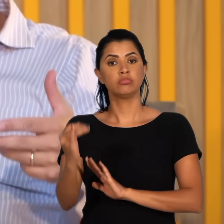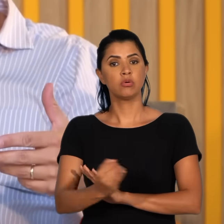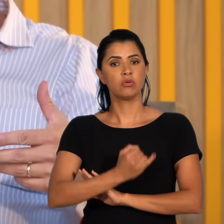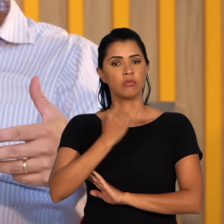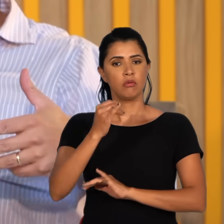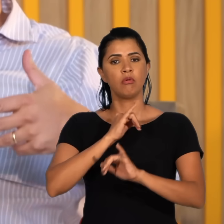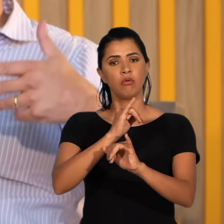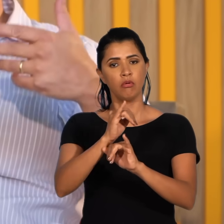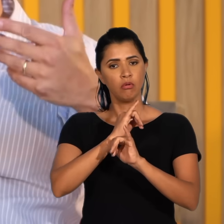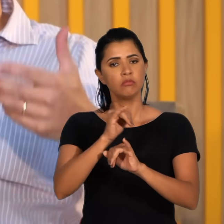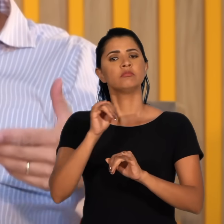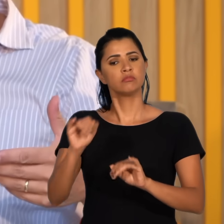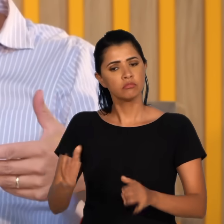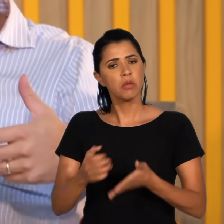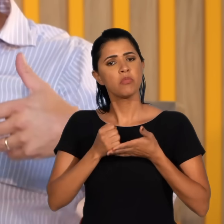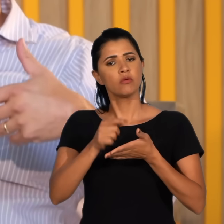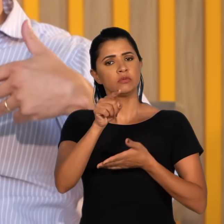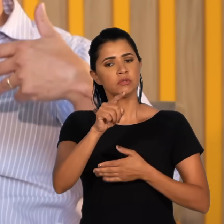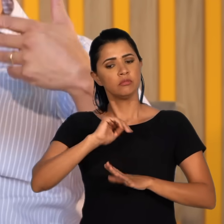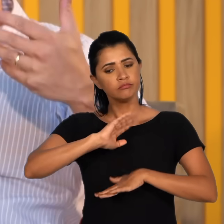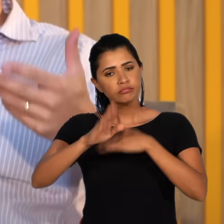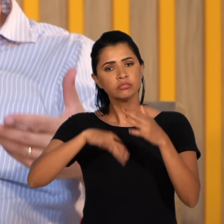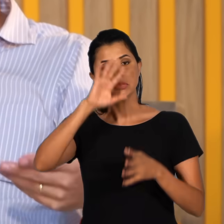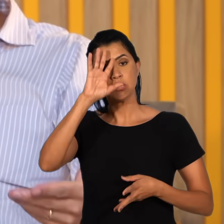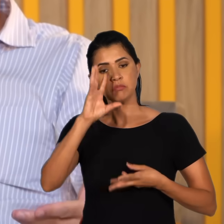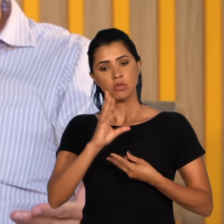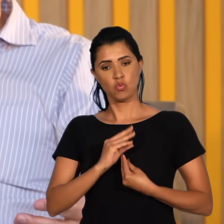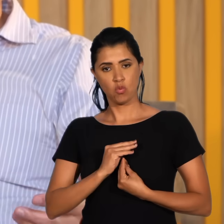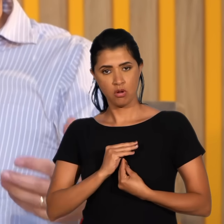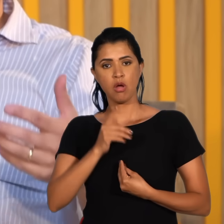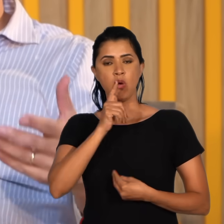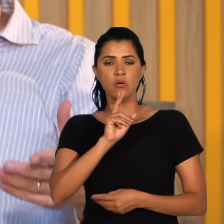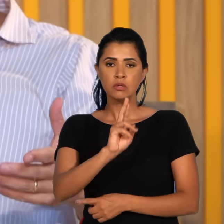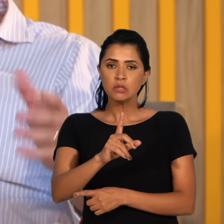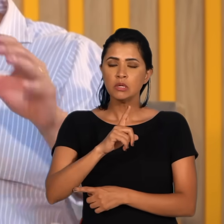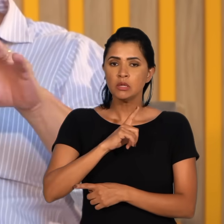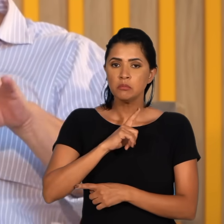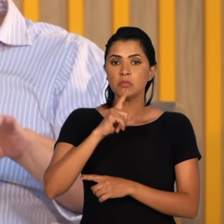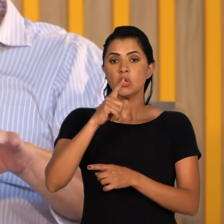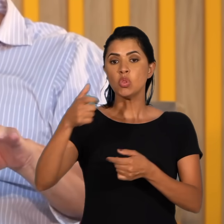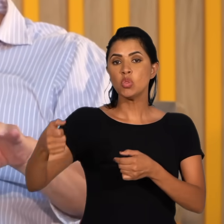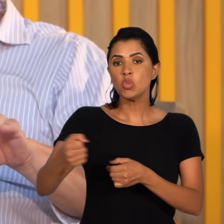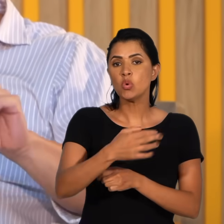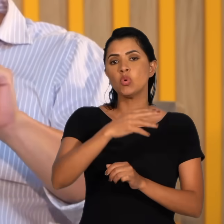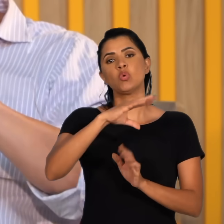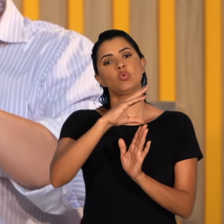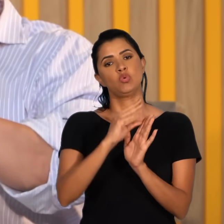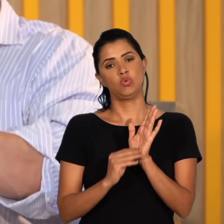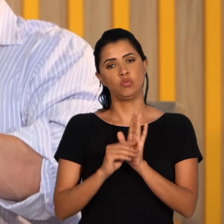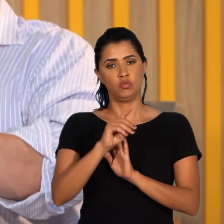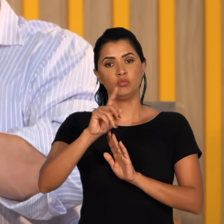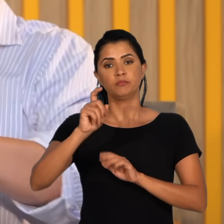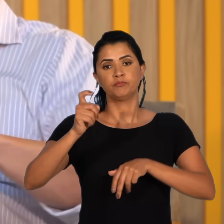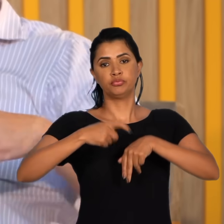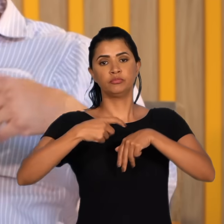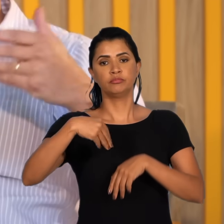relevante que vai contribuir pra sua jornada de crescimento espiritual Então sempre que chegar um conteúdo novo nesse canal você